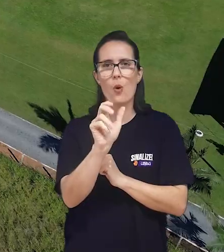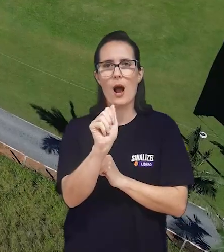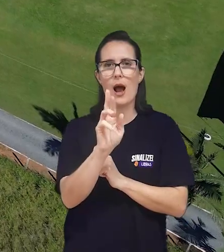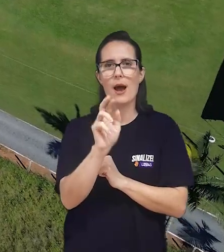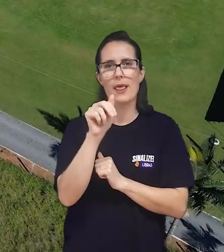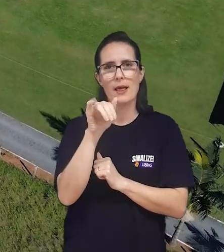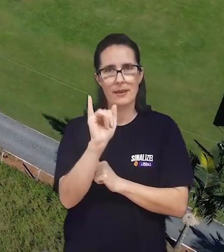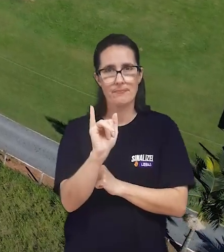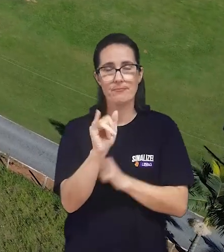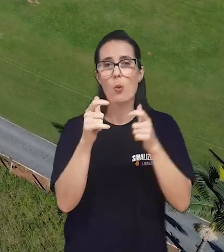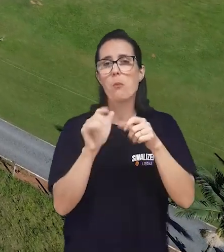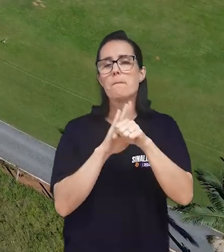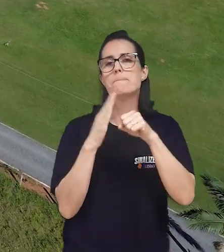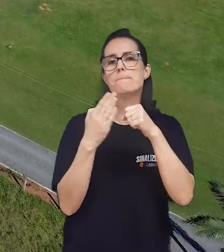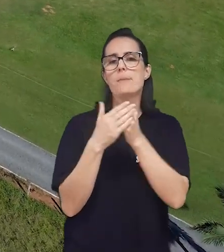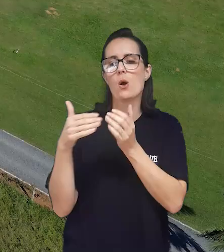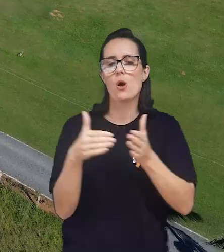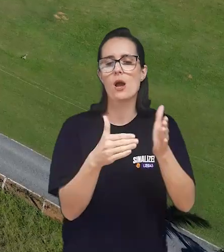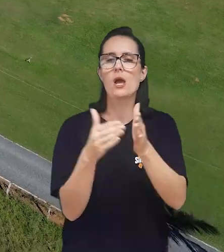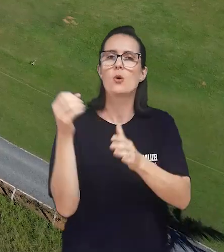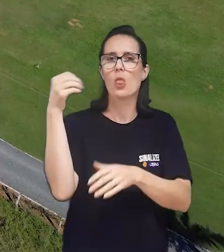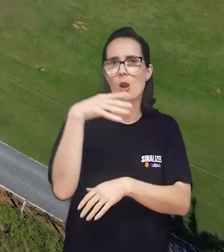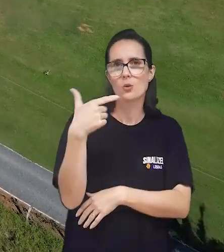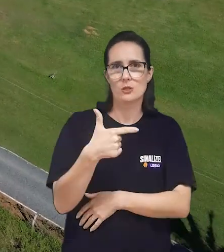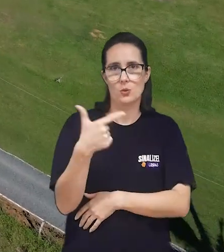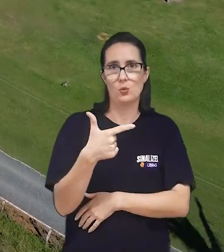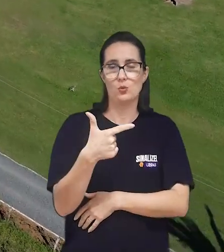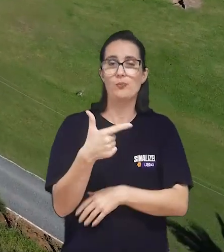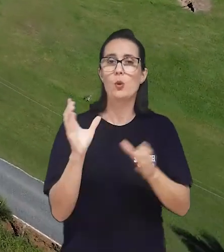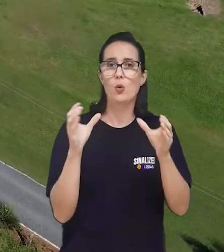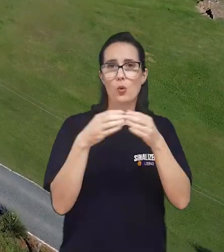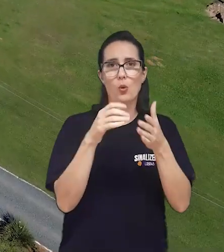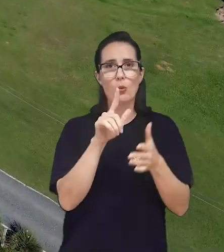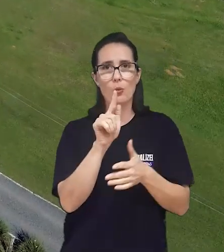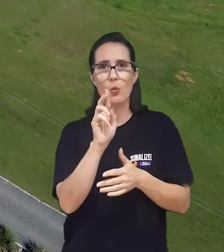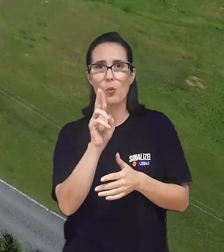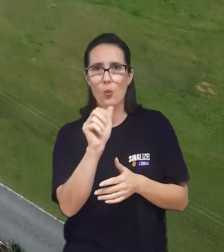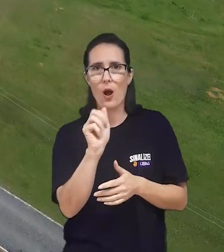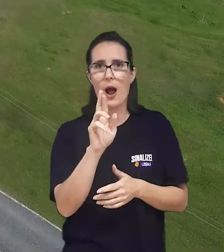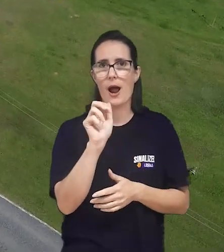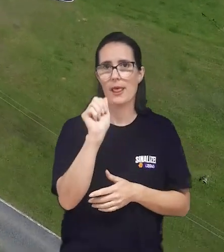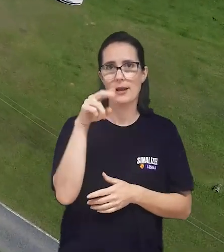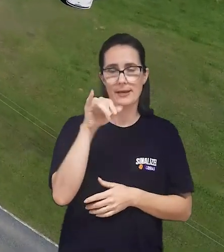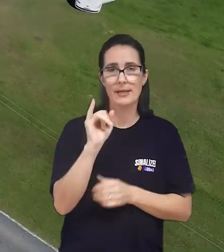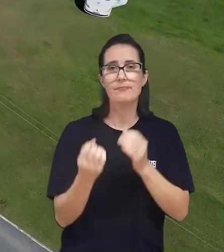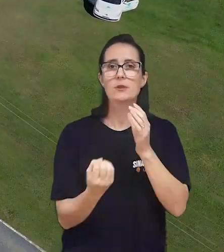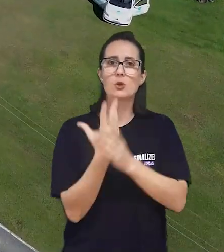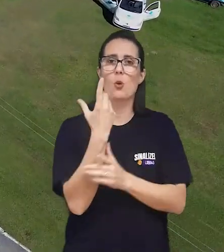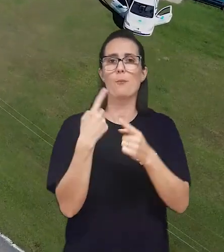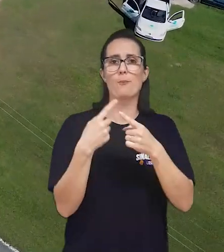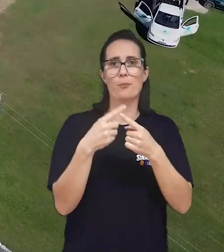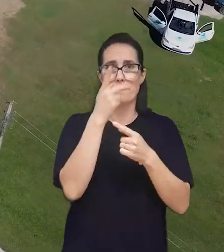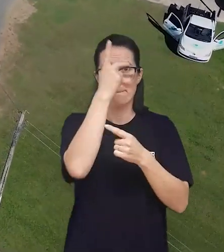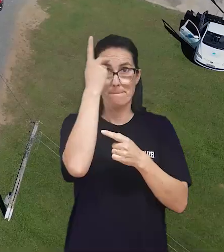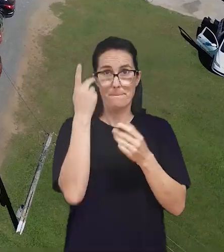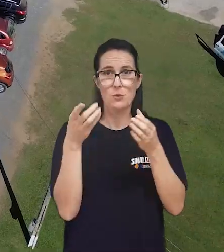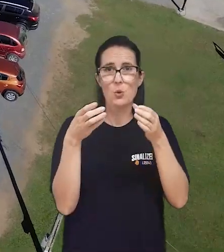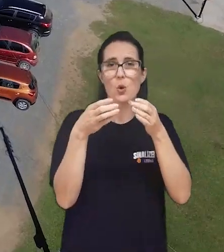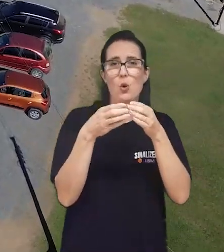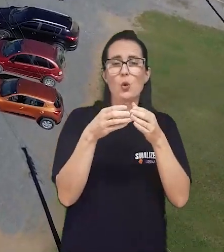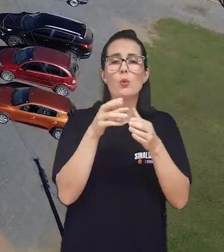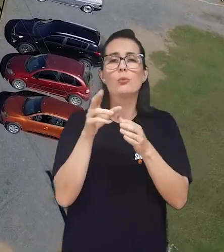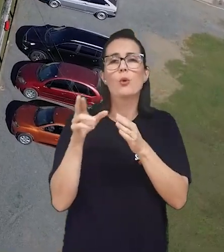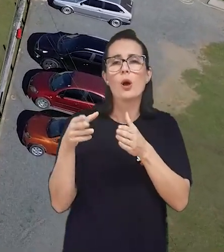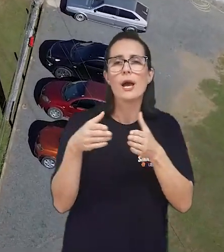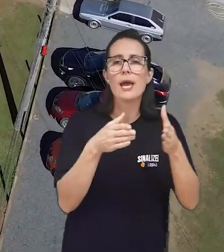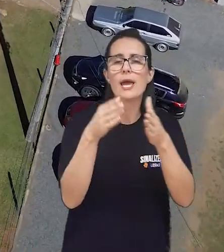Guarani. Localizada no bairro Rio da Luz II, a Sociedade Esportiva e Recreativa Guarani foi criada a partir da separação dos membros